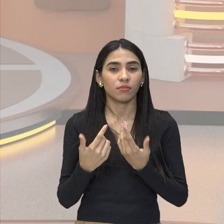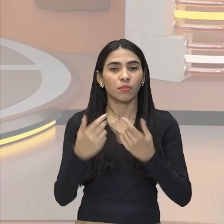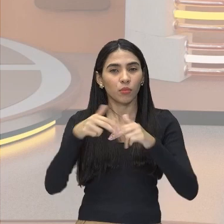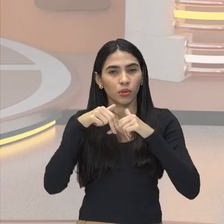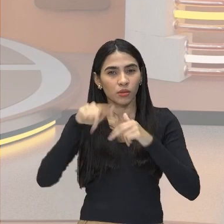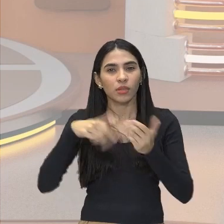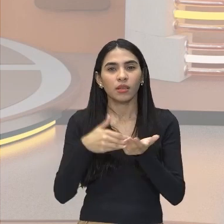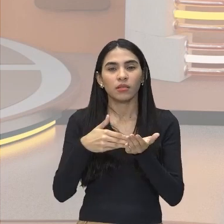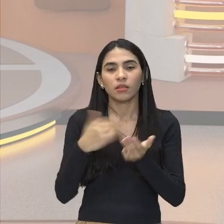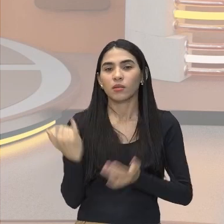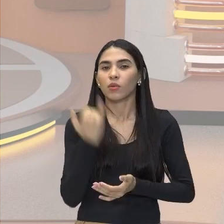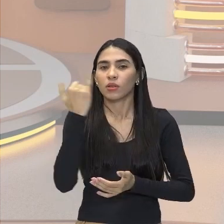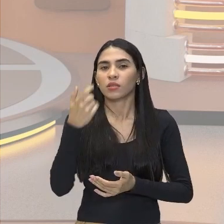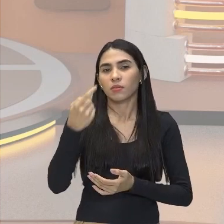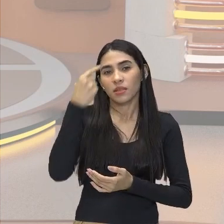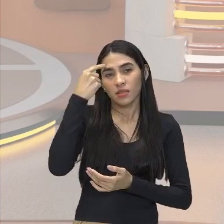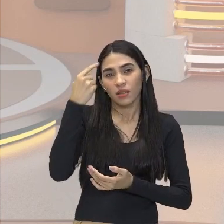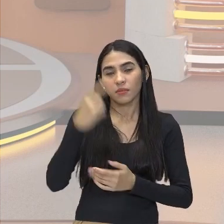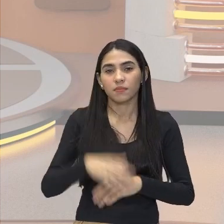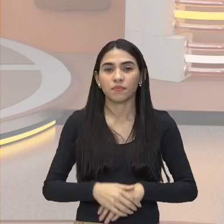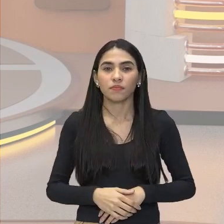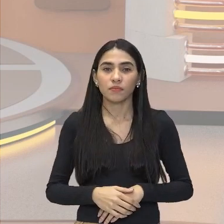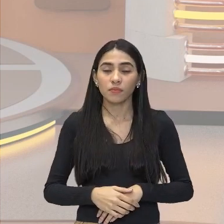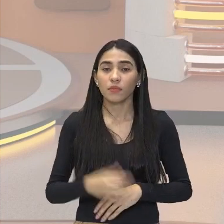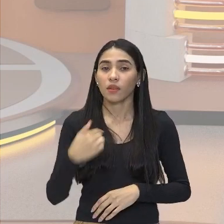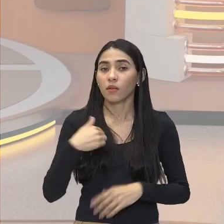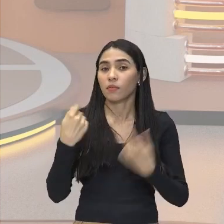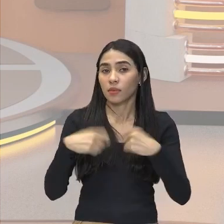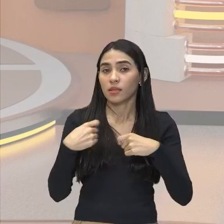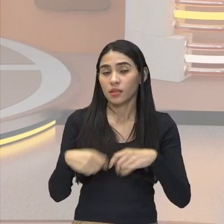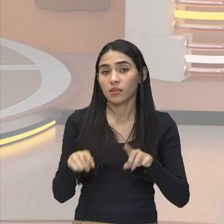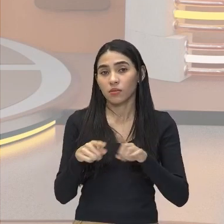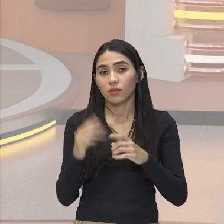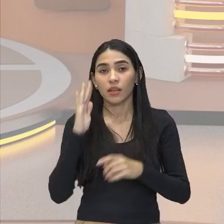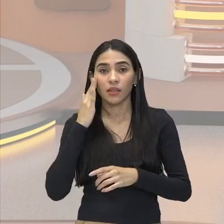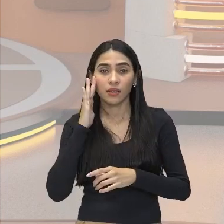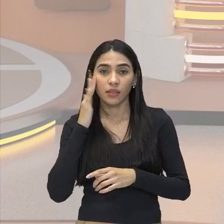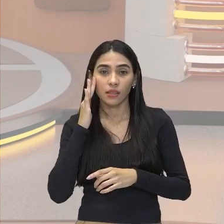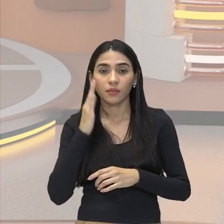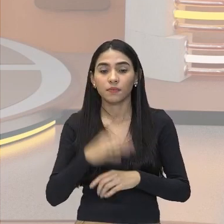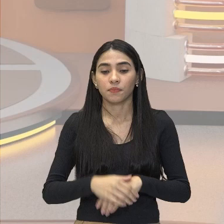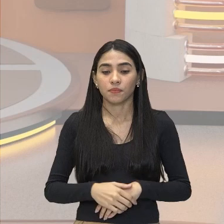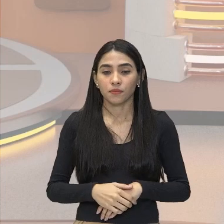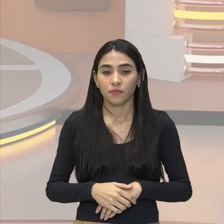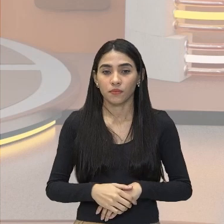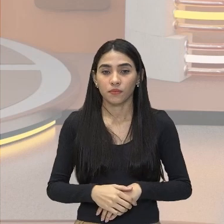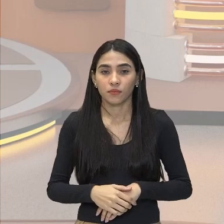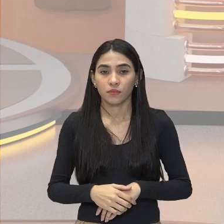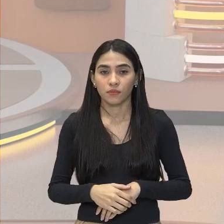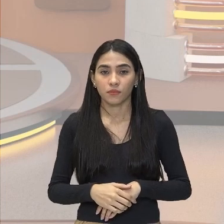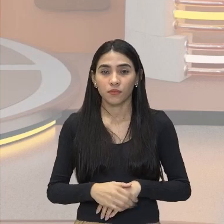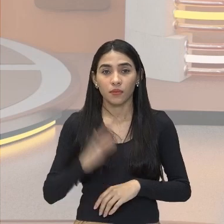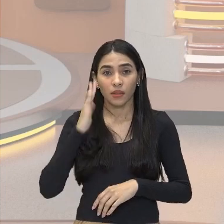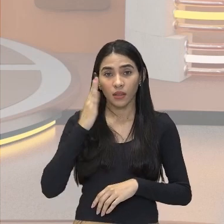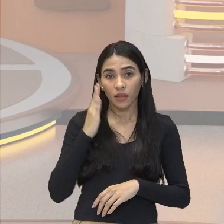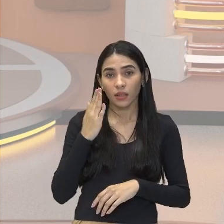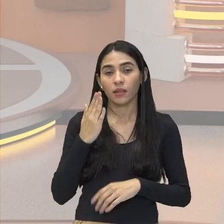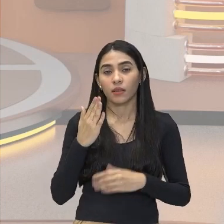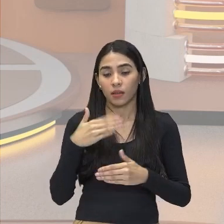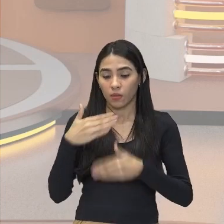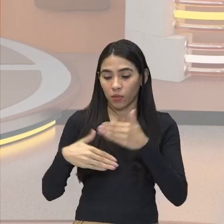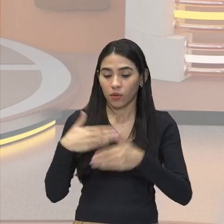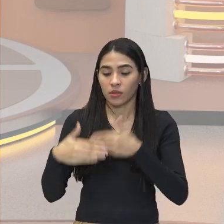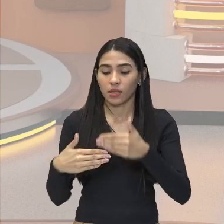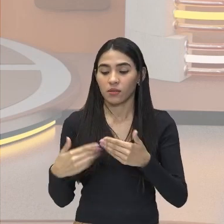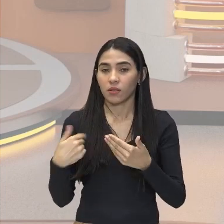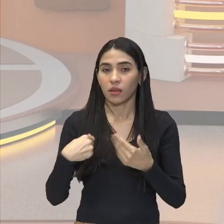nesse processo aí. E aí eu tenho que entender, para poder pensar, entender melhor esse processo, eu tenho